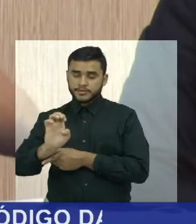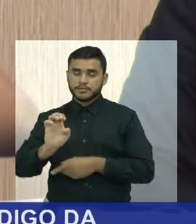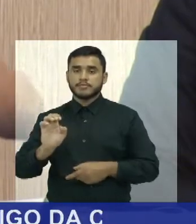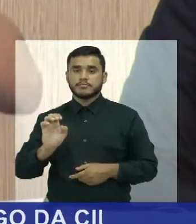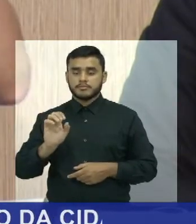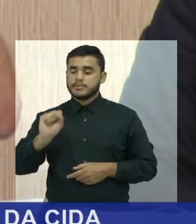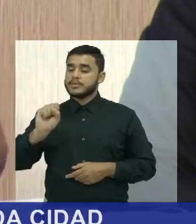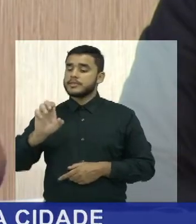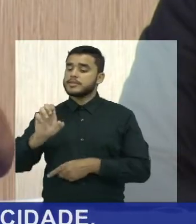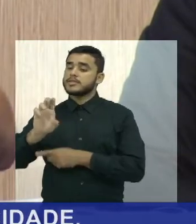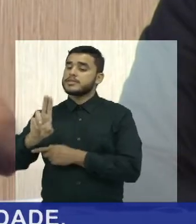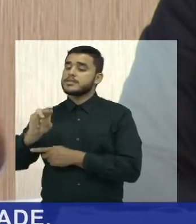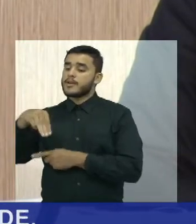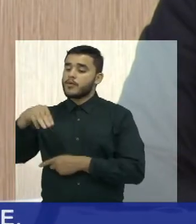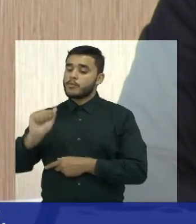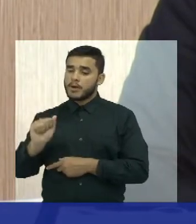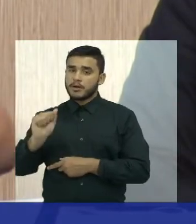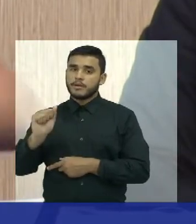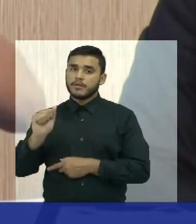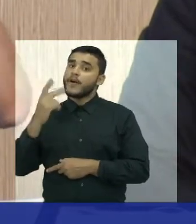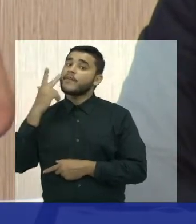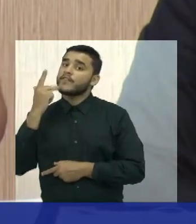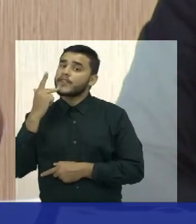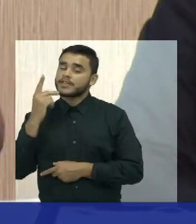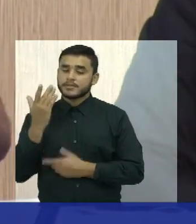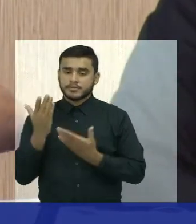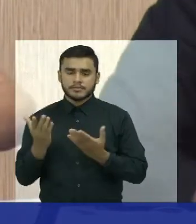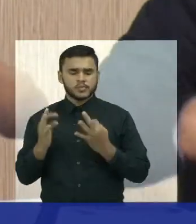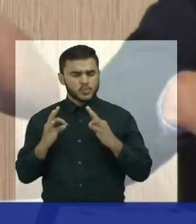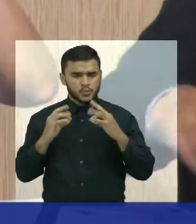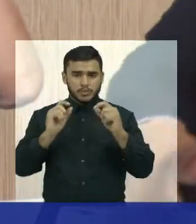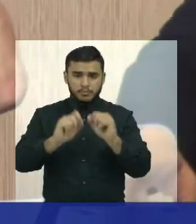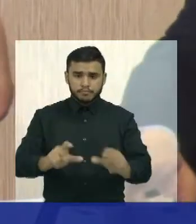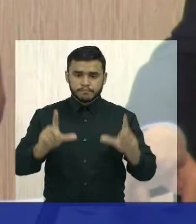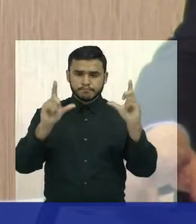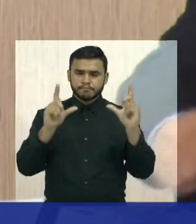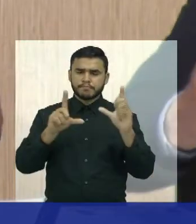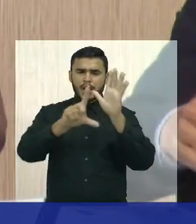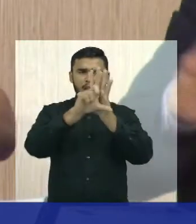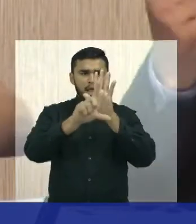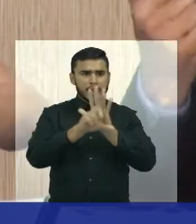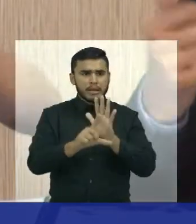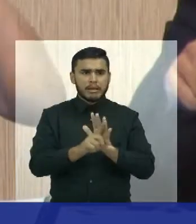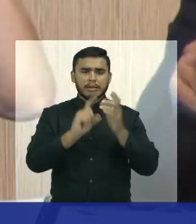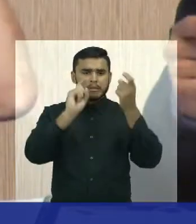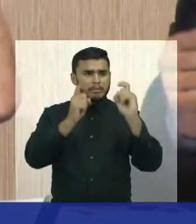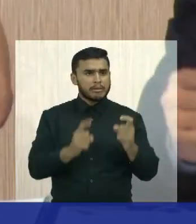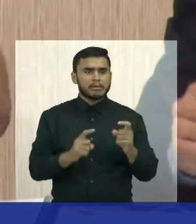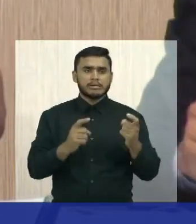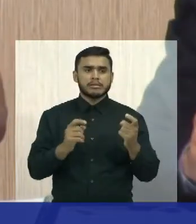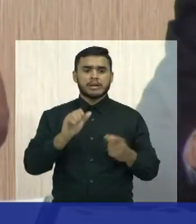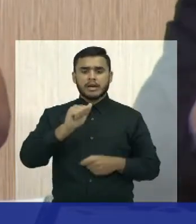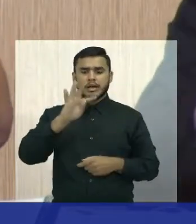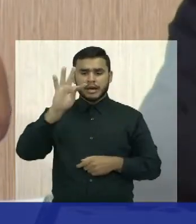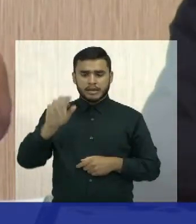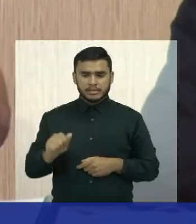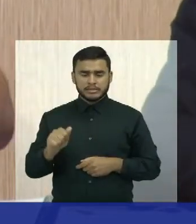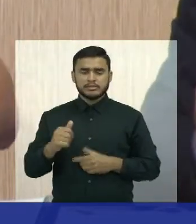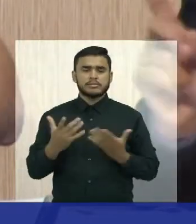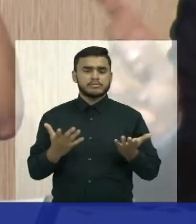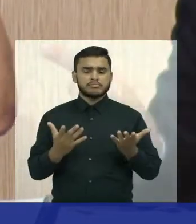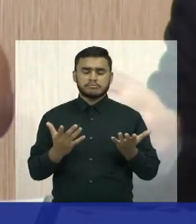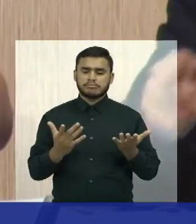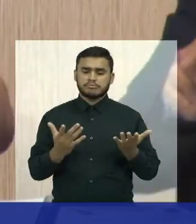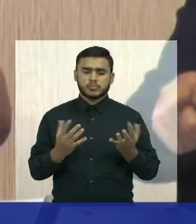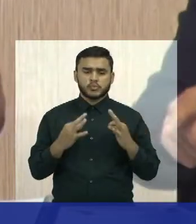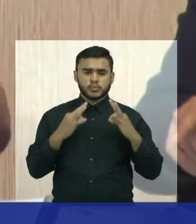onde tem todas as informações da cidade. Legislações, atas de reunião, mapas com